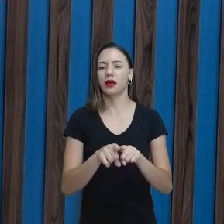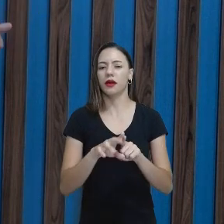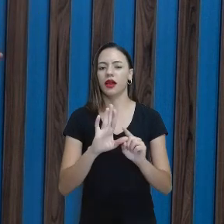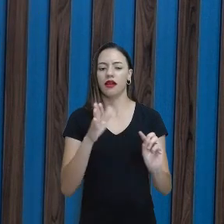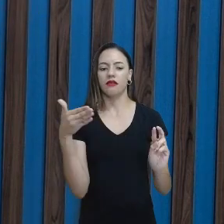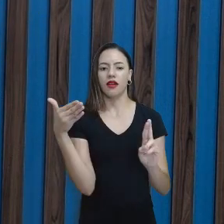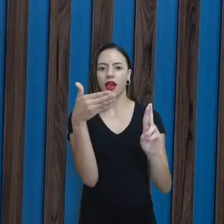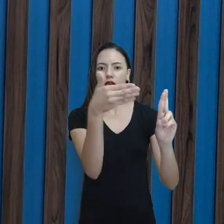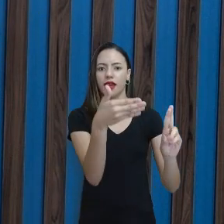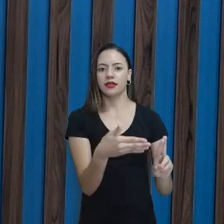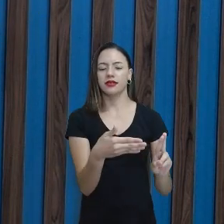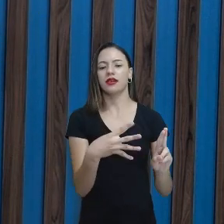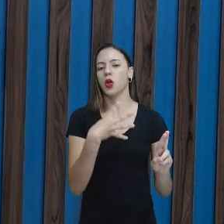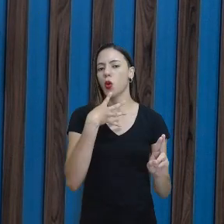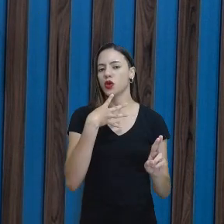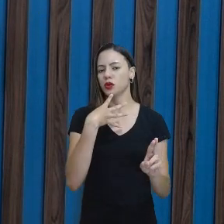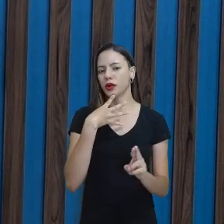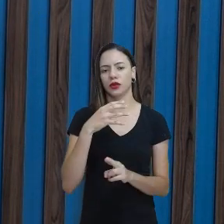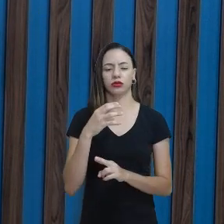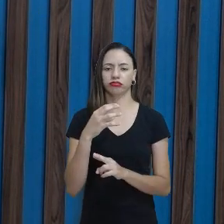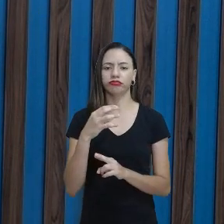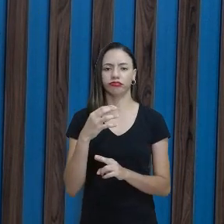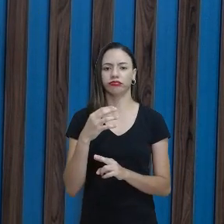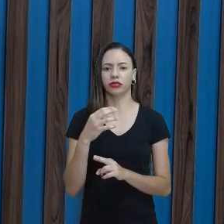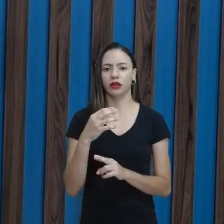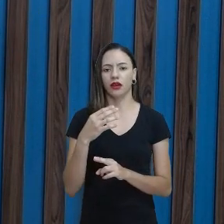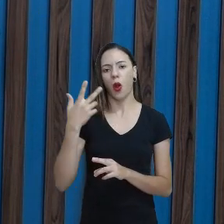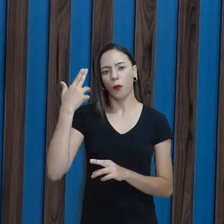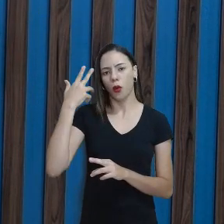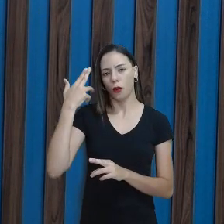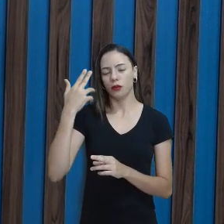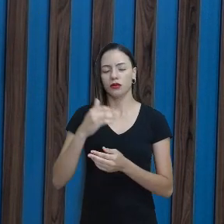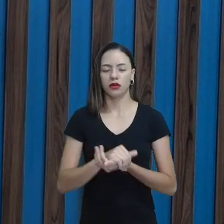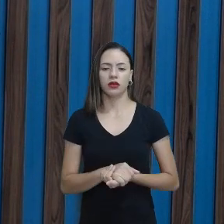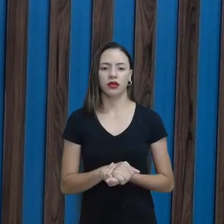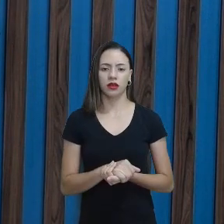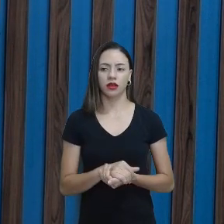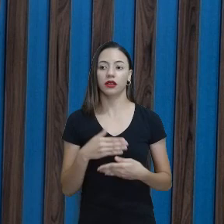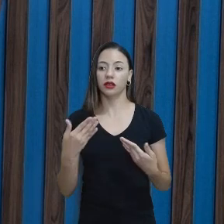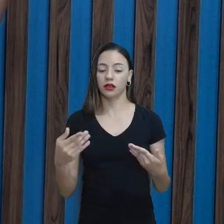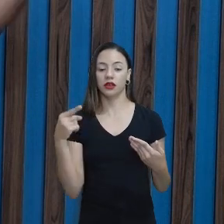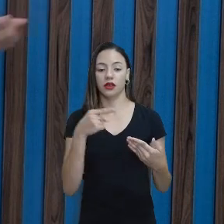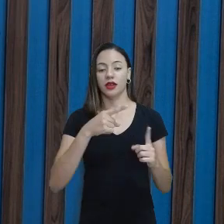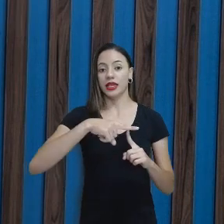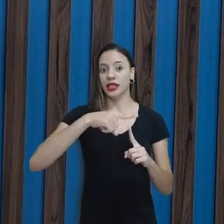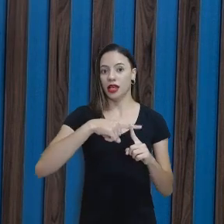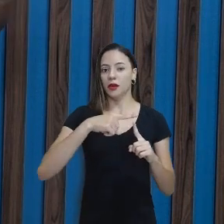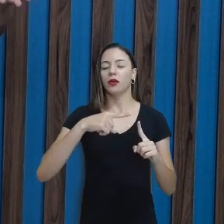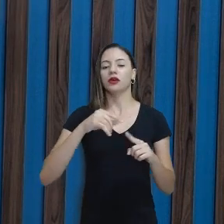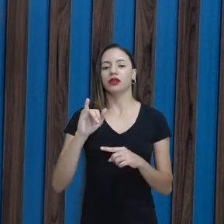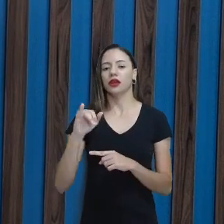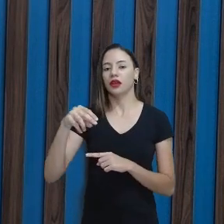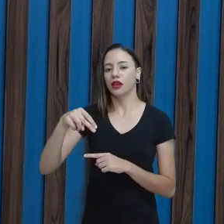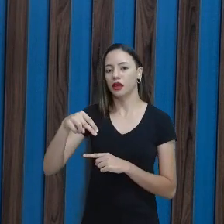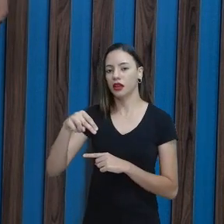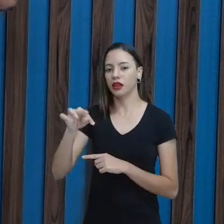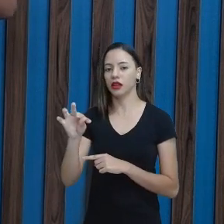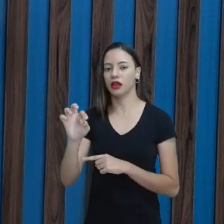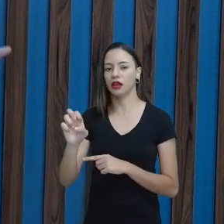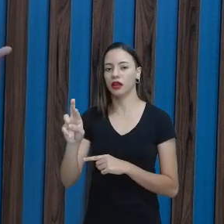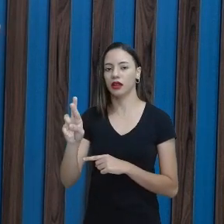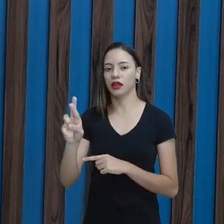conhecimento comum, e a intertextualidade explícita é facilmente,